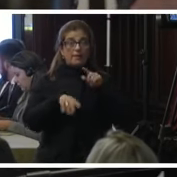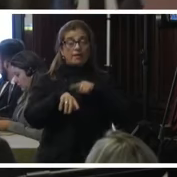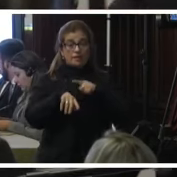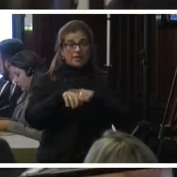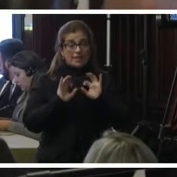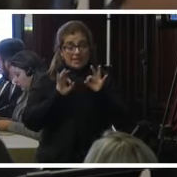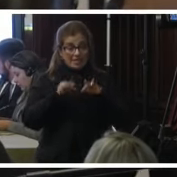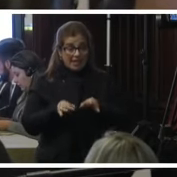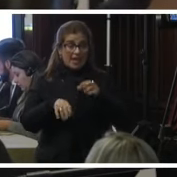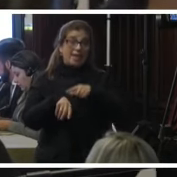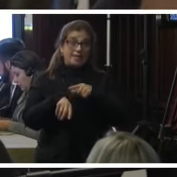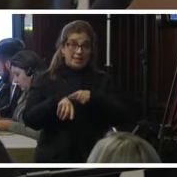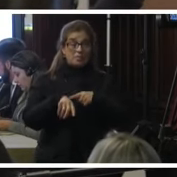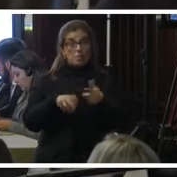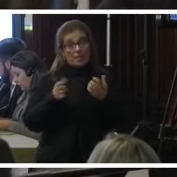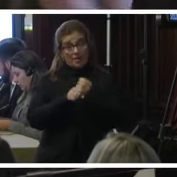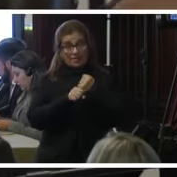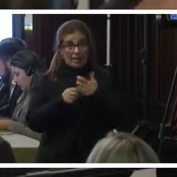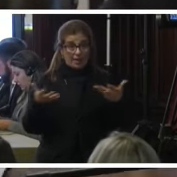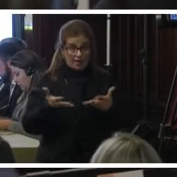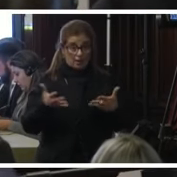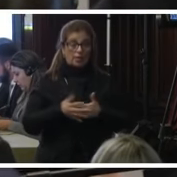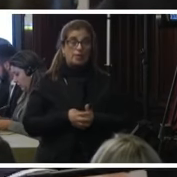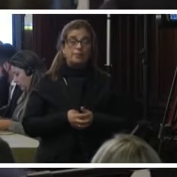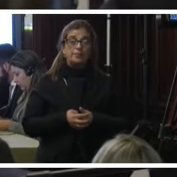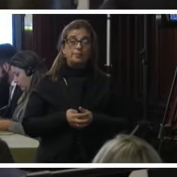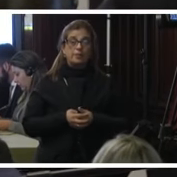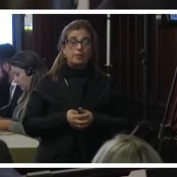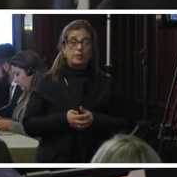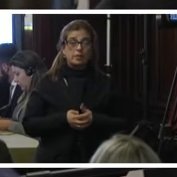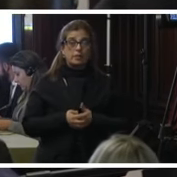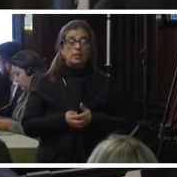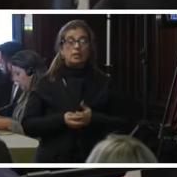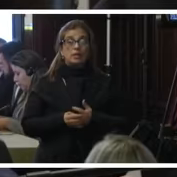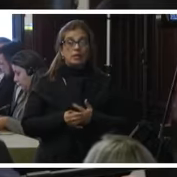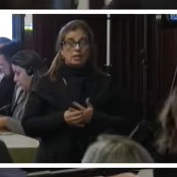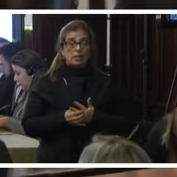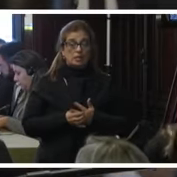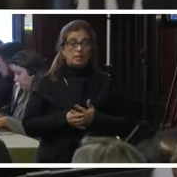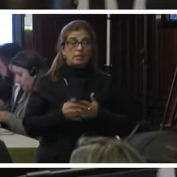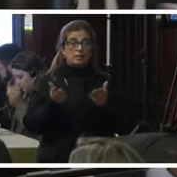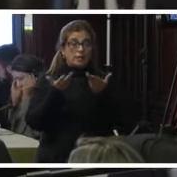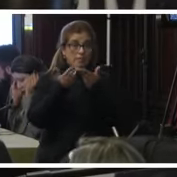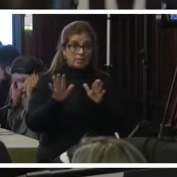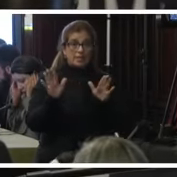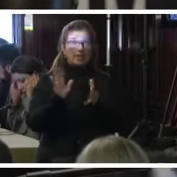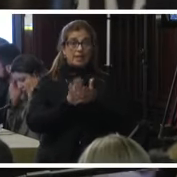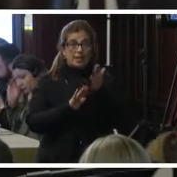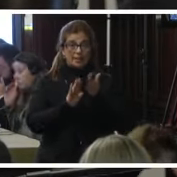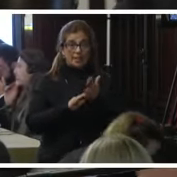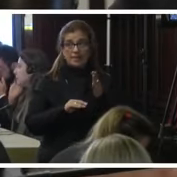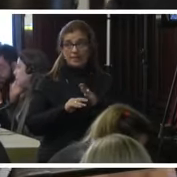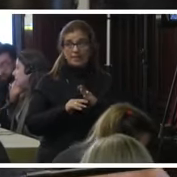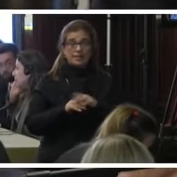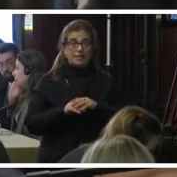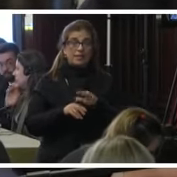being able to eat something. So, with that, and we'll start, and I'll try and keep you